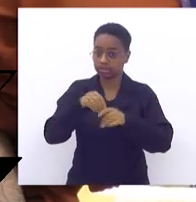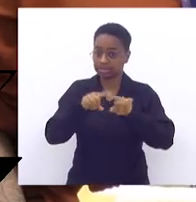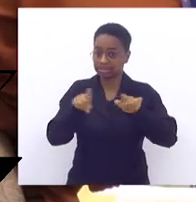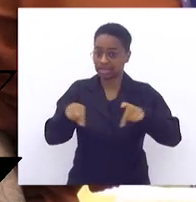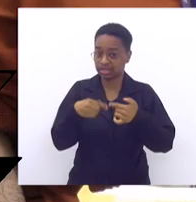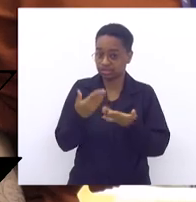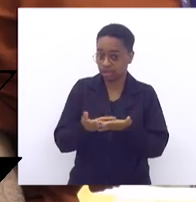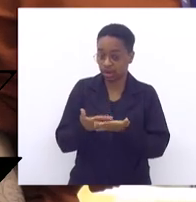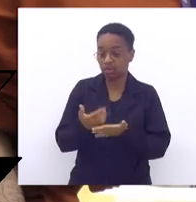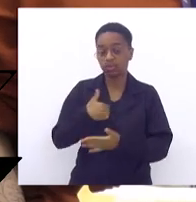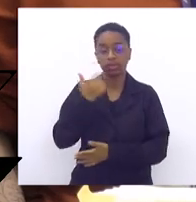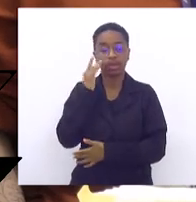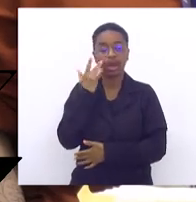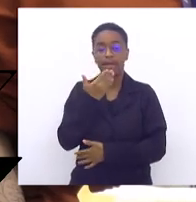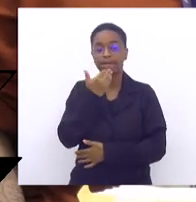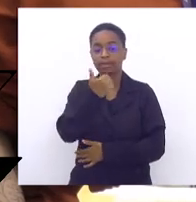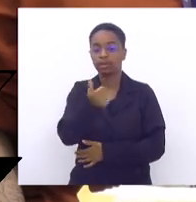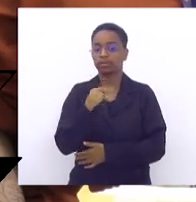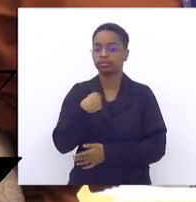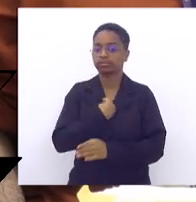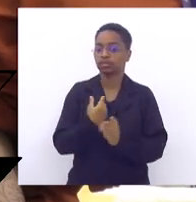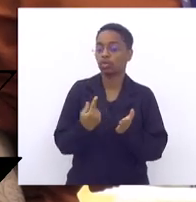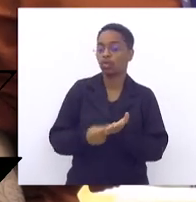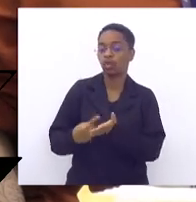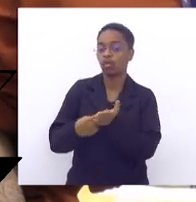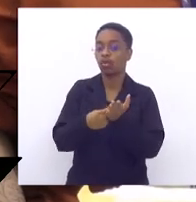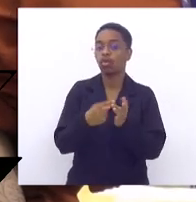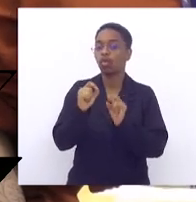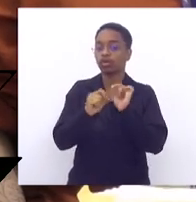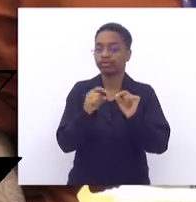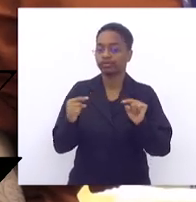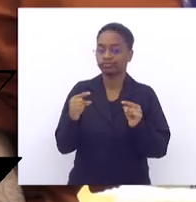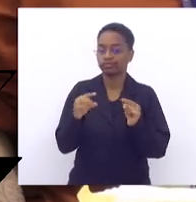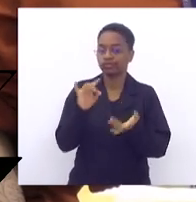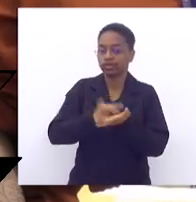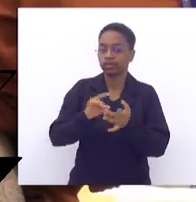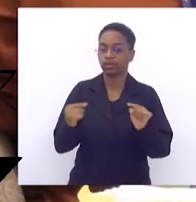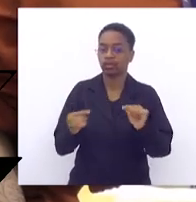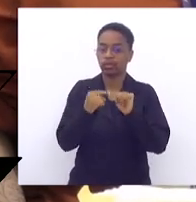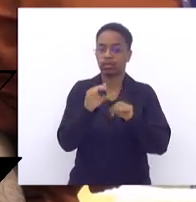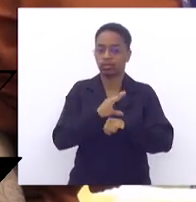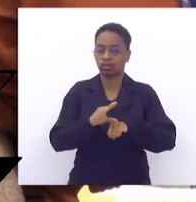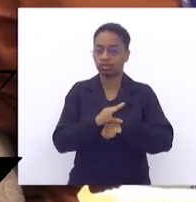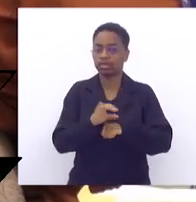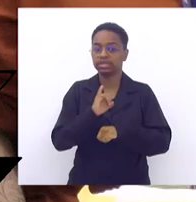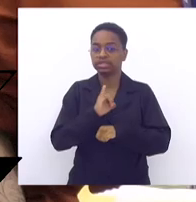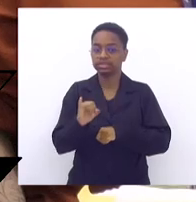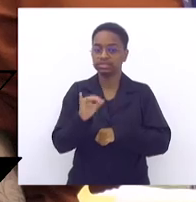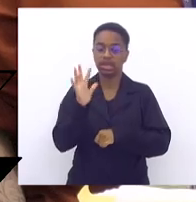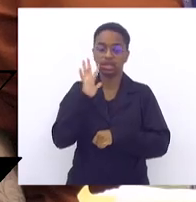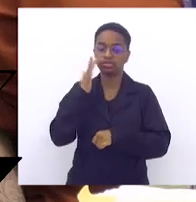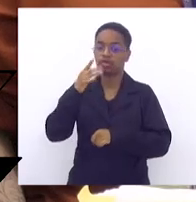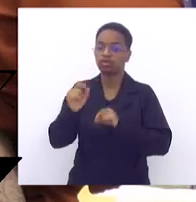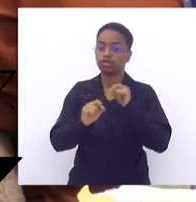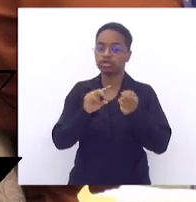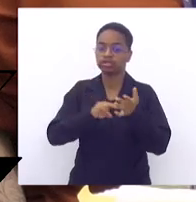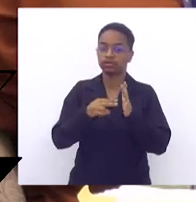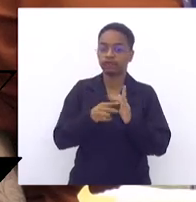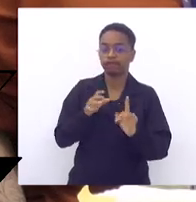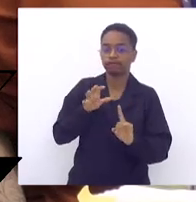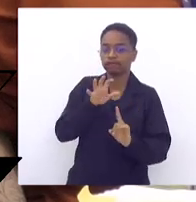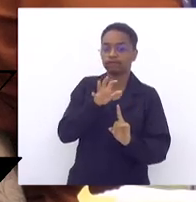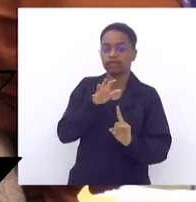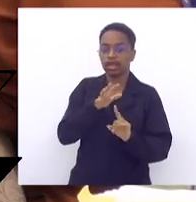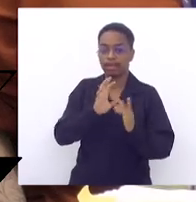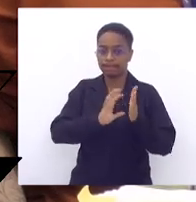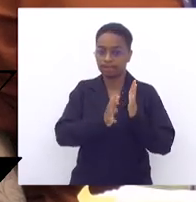acho que é muito mais fácil a gente ter um acordo sobre a constitucionalidade quando se define o que é proselitismo partidário do que quando se